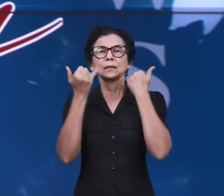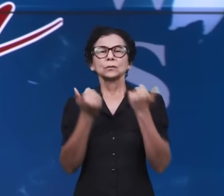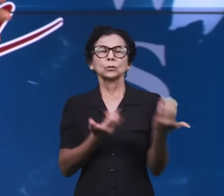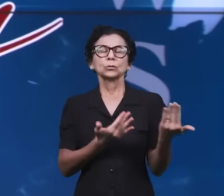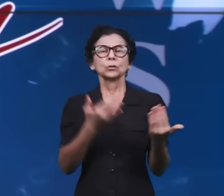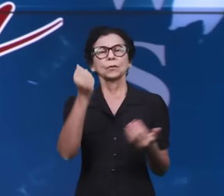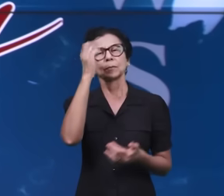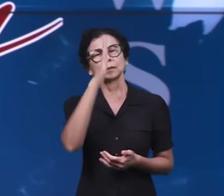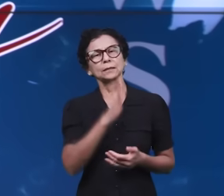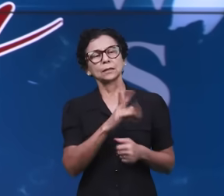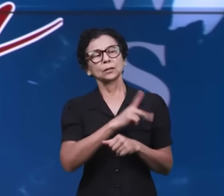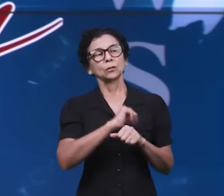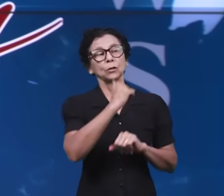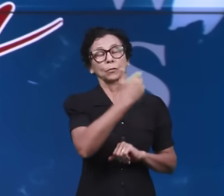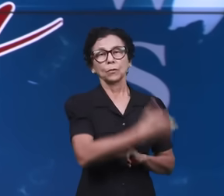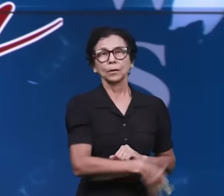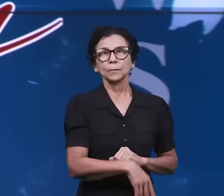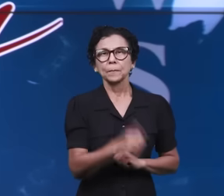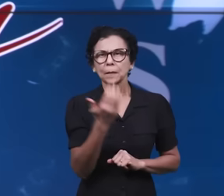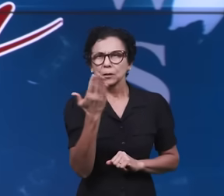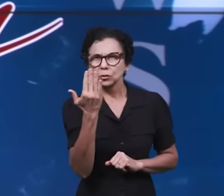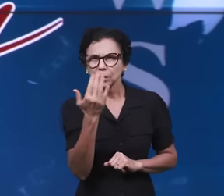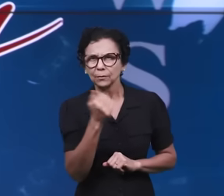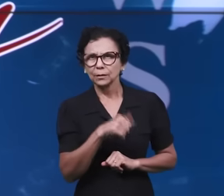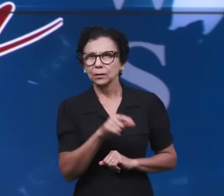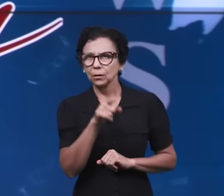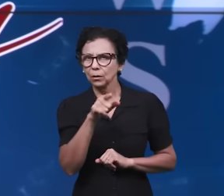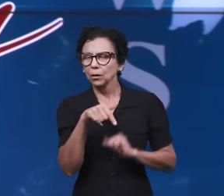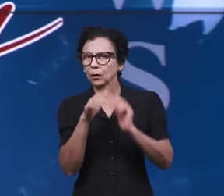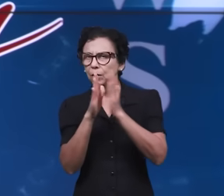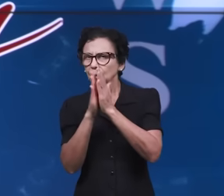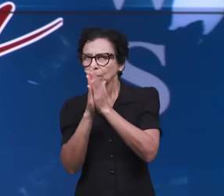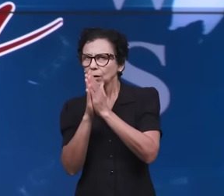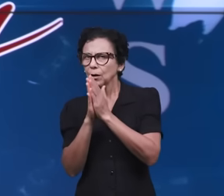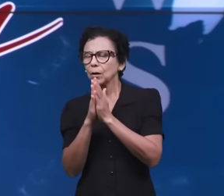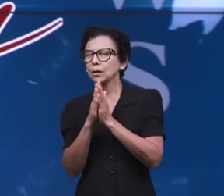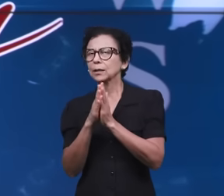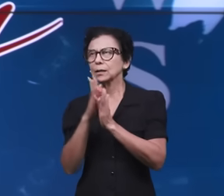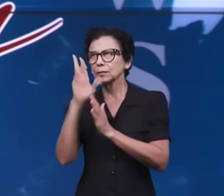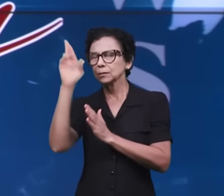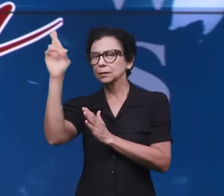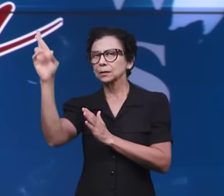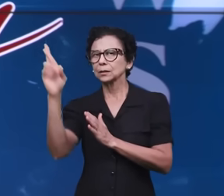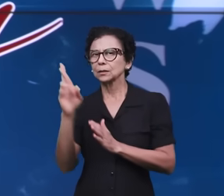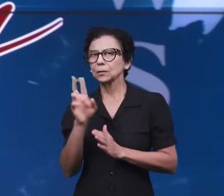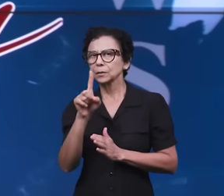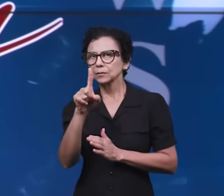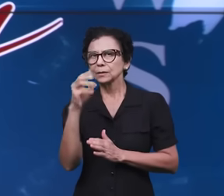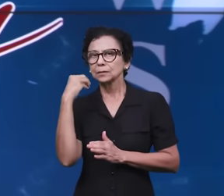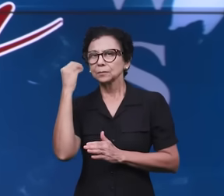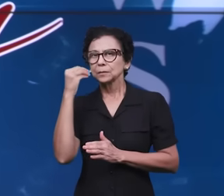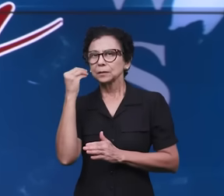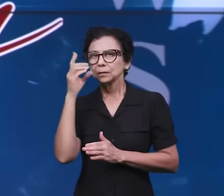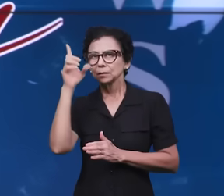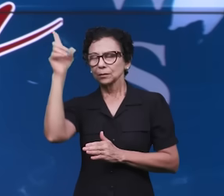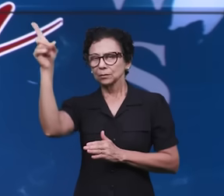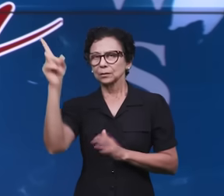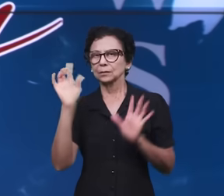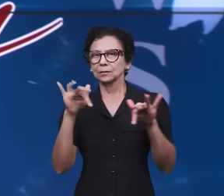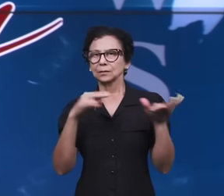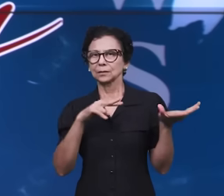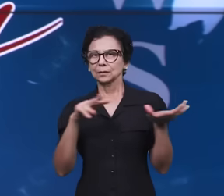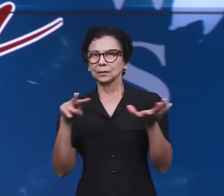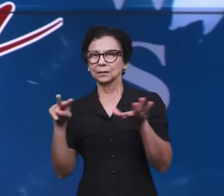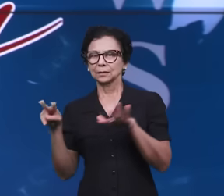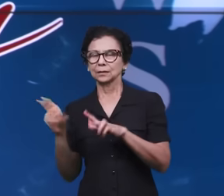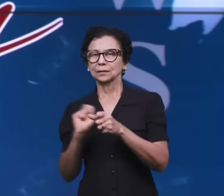Brasil, no exterior. Jovem, fique em oração, esteja buscando ao Senhor para você viver uma experiência com Deus nesse final de